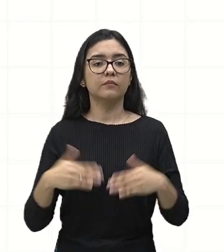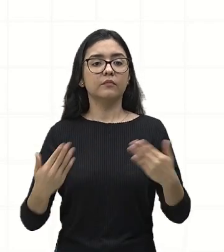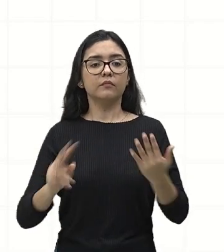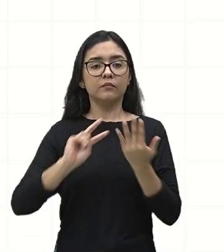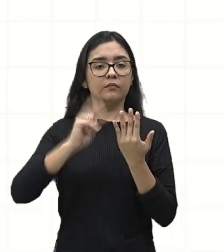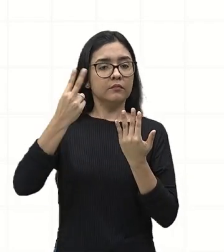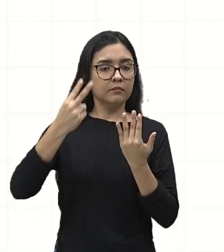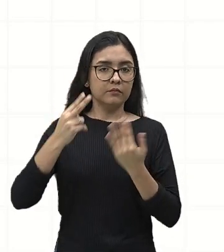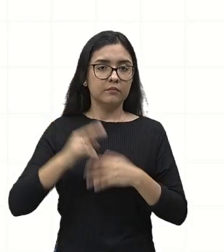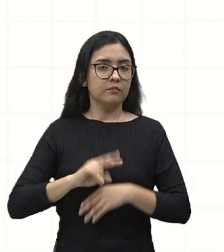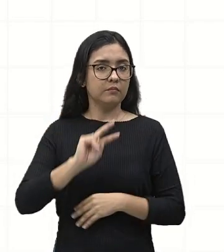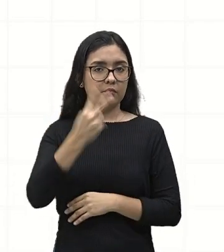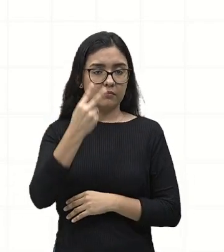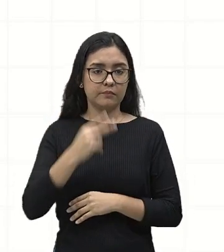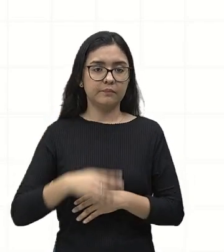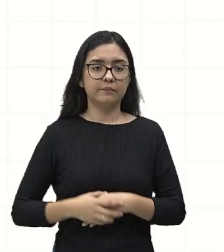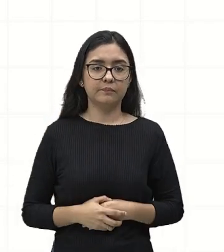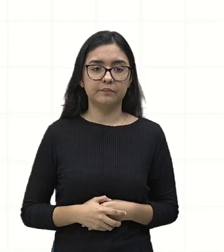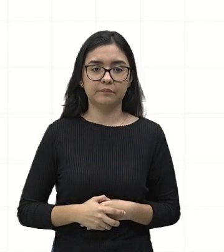Potenciação